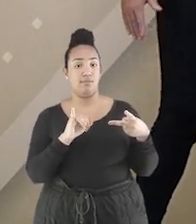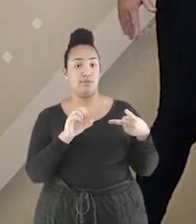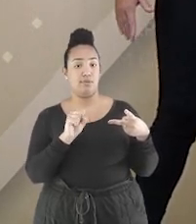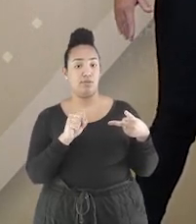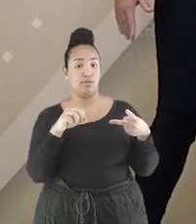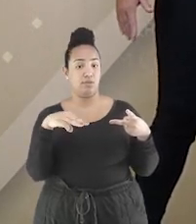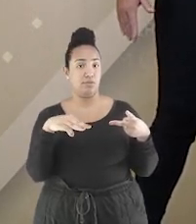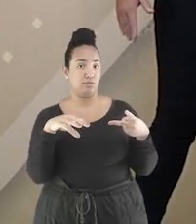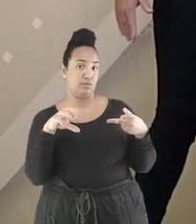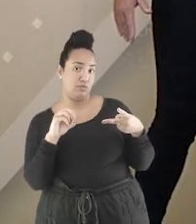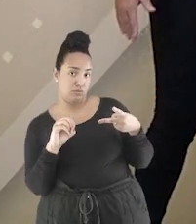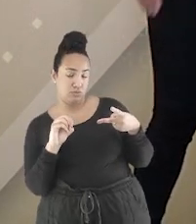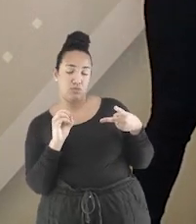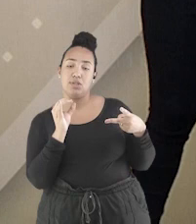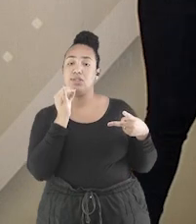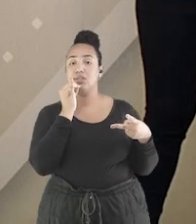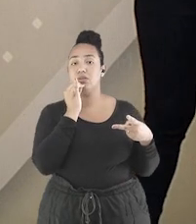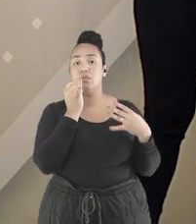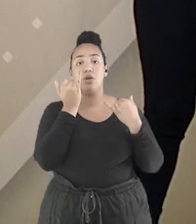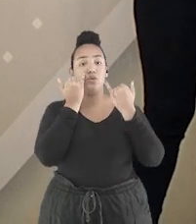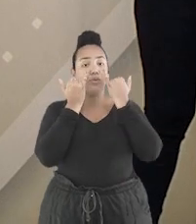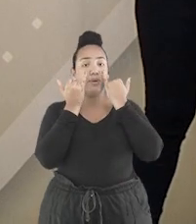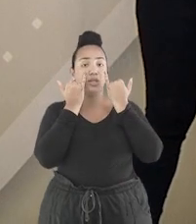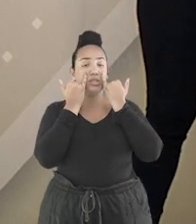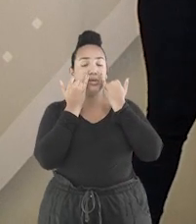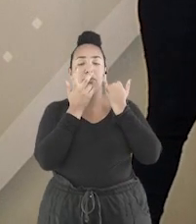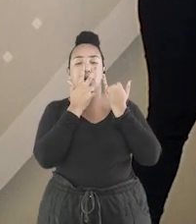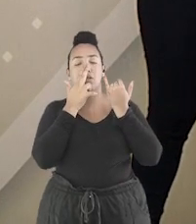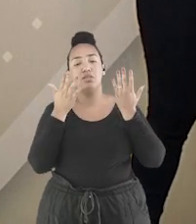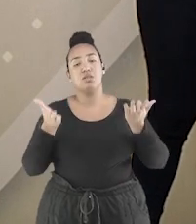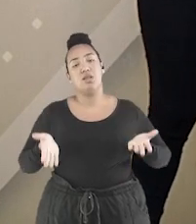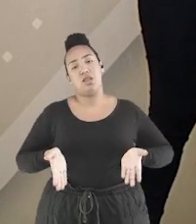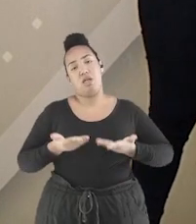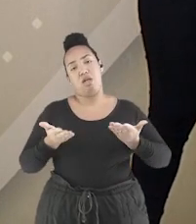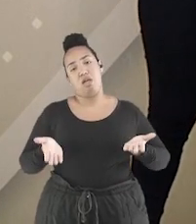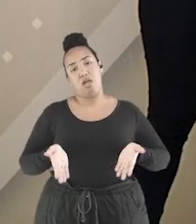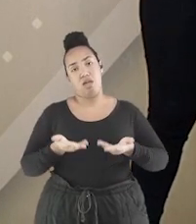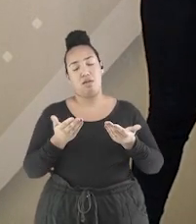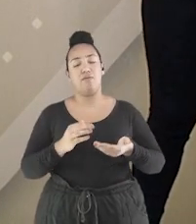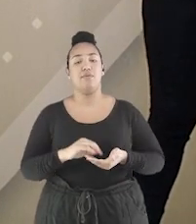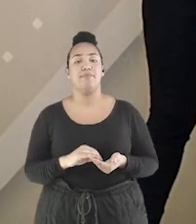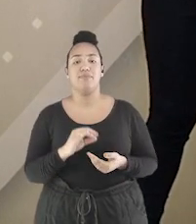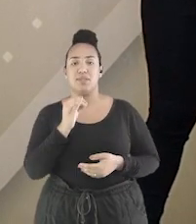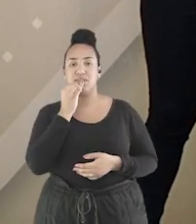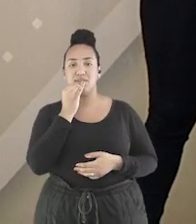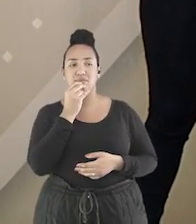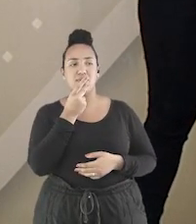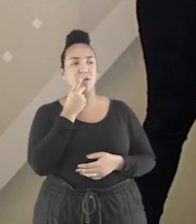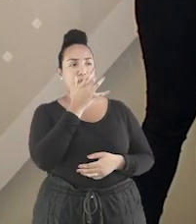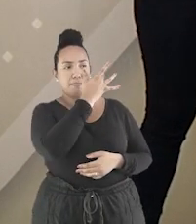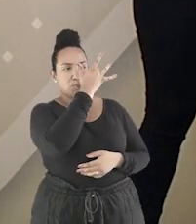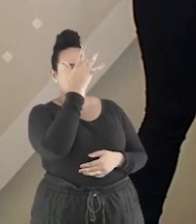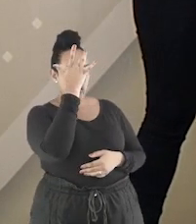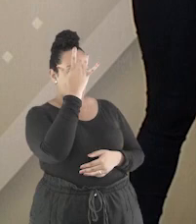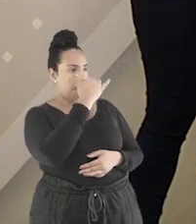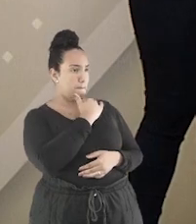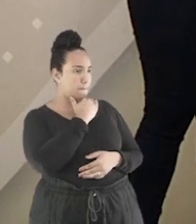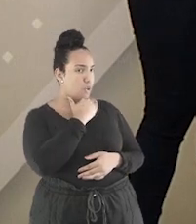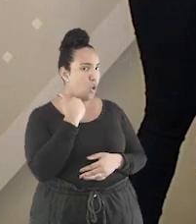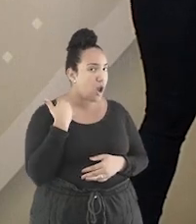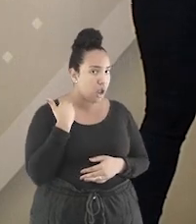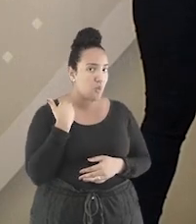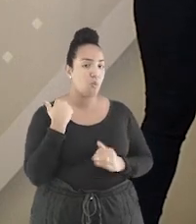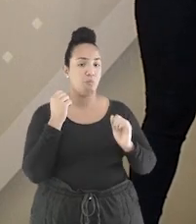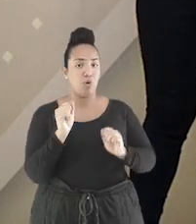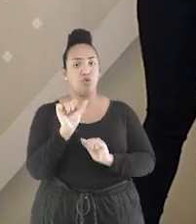uma informação. Ao invés de falar que alguém morreu ou faleceu, podemos utilizar